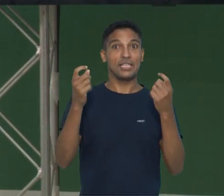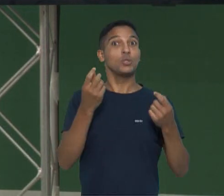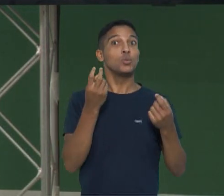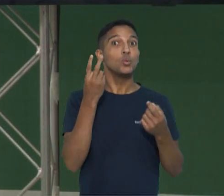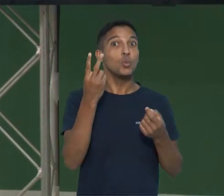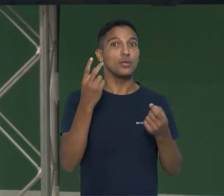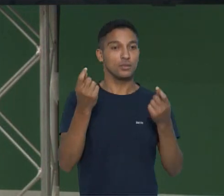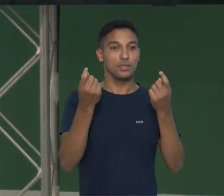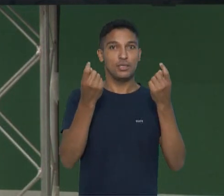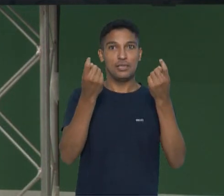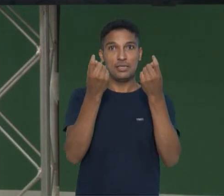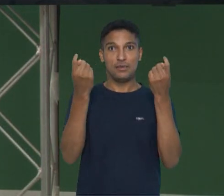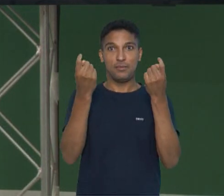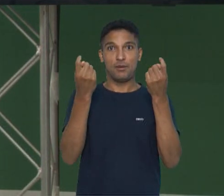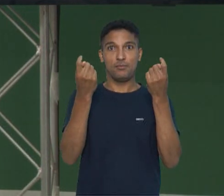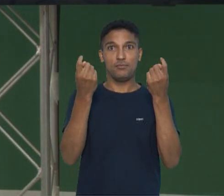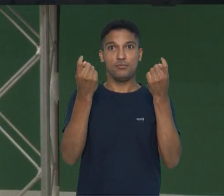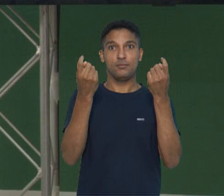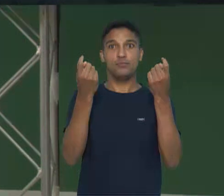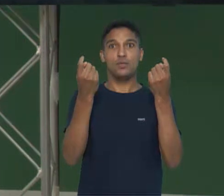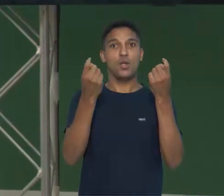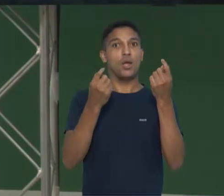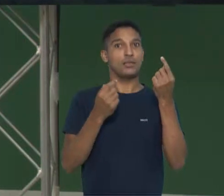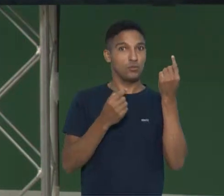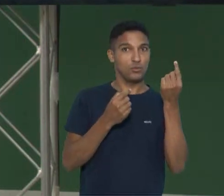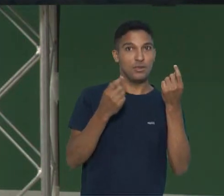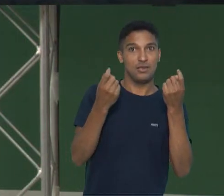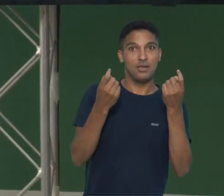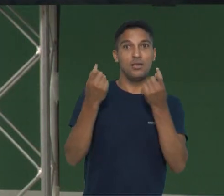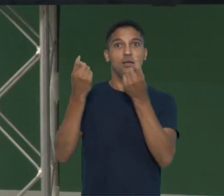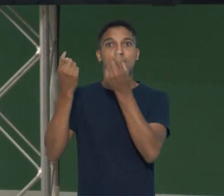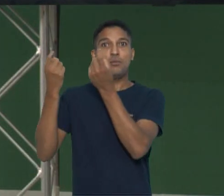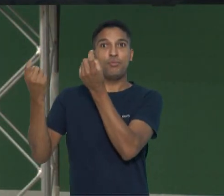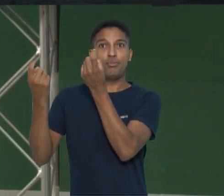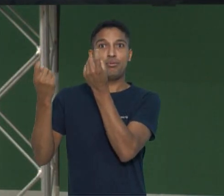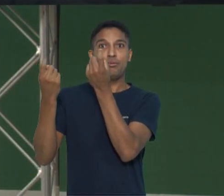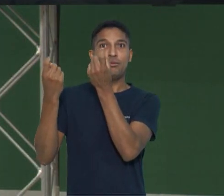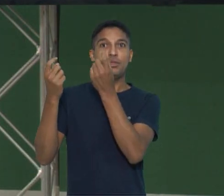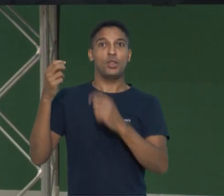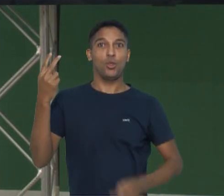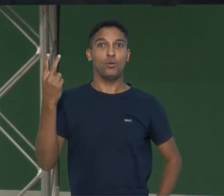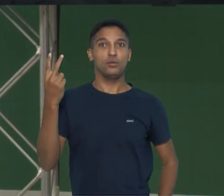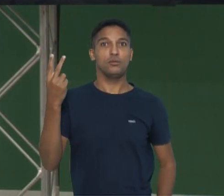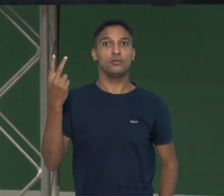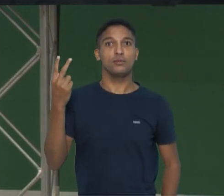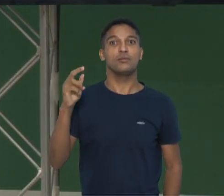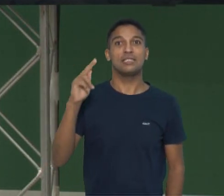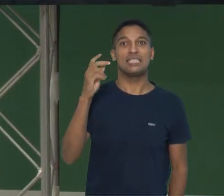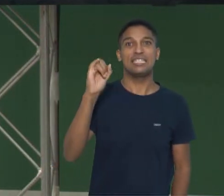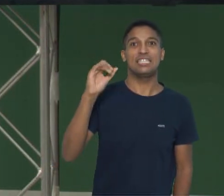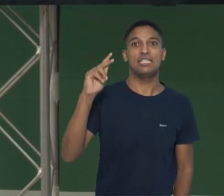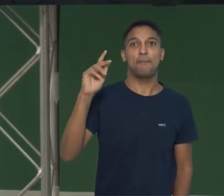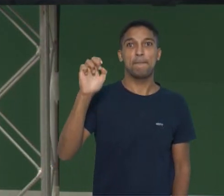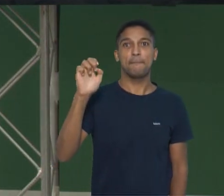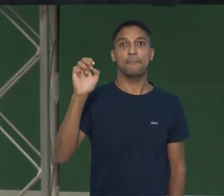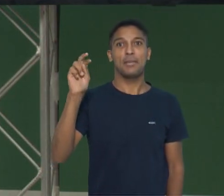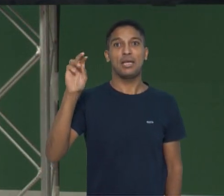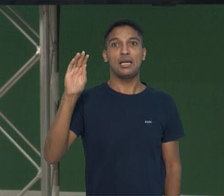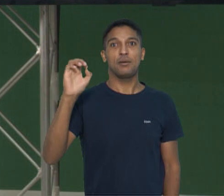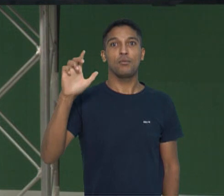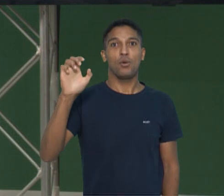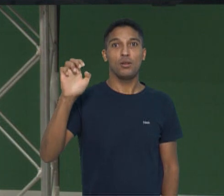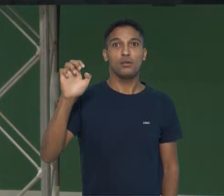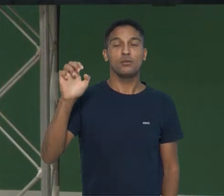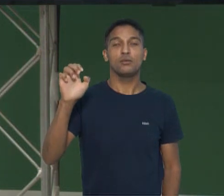hipérboles, tá? Uma hipérbole 1, a outra hipérbole 2, vamos chamar assim. Então, qual par de hipérbole tem